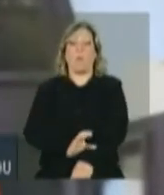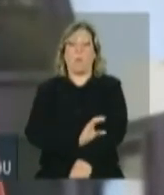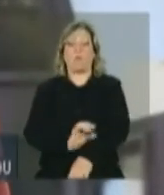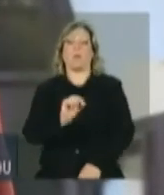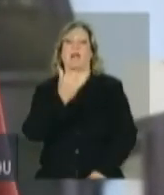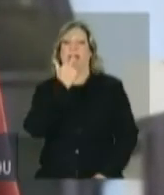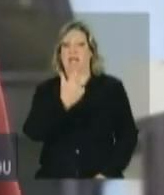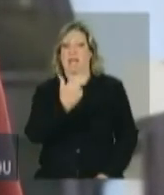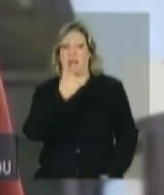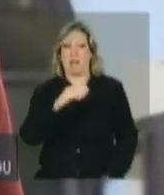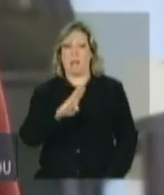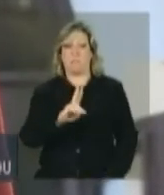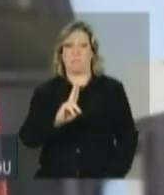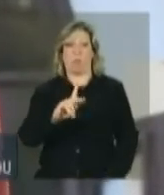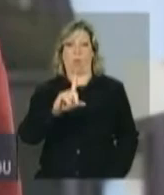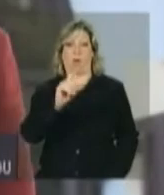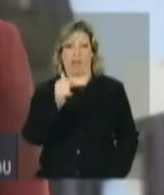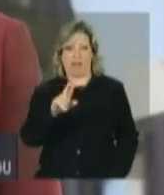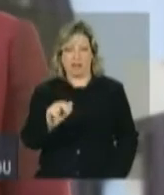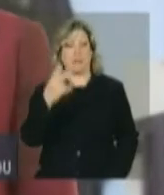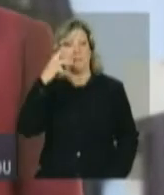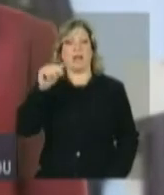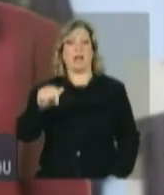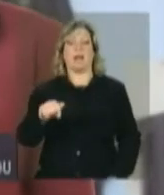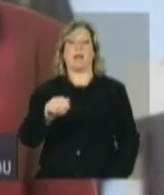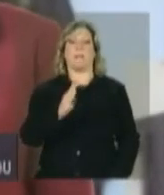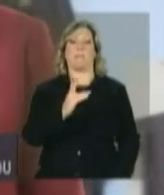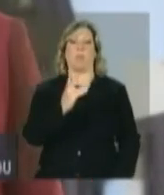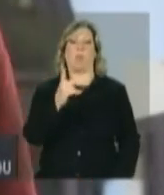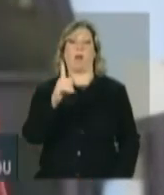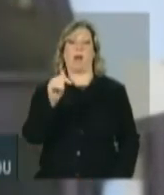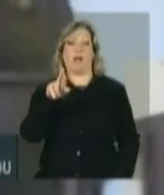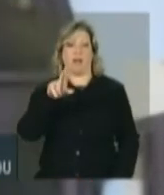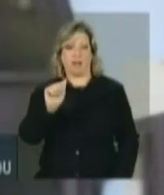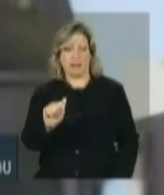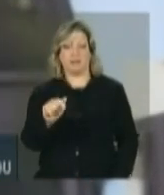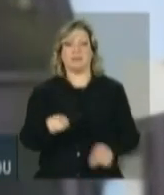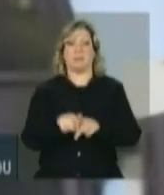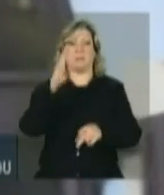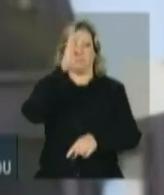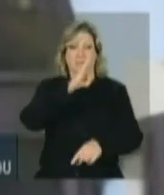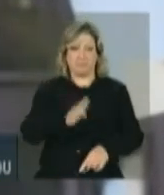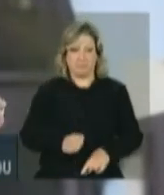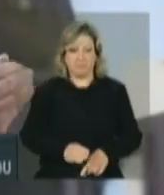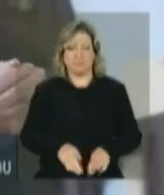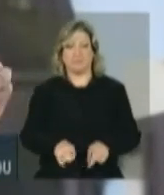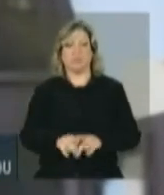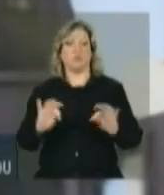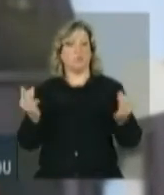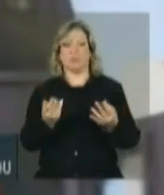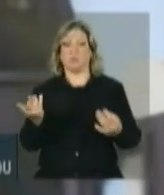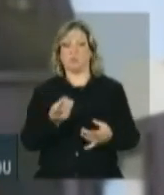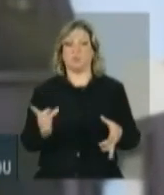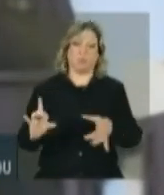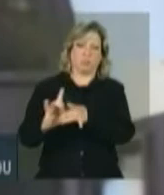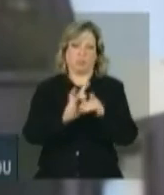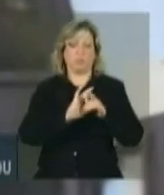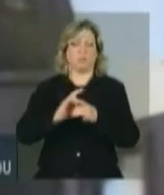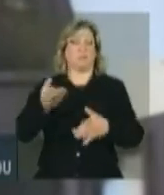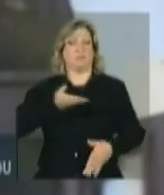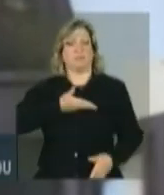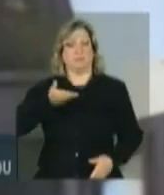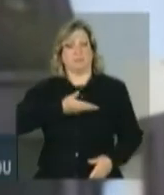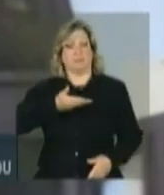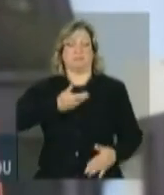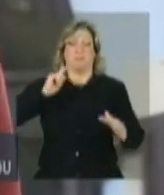de língua búlgara, para que búlgaros e brasileiros possam estreitar o seu